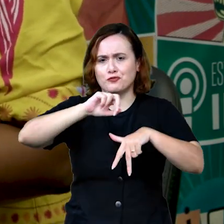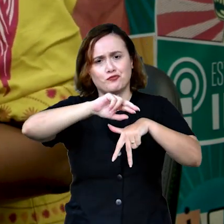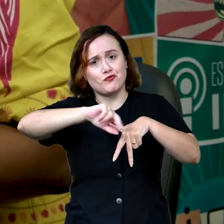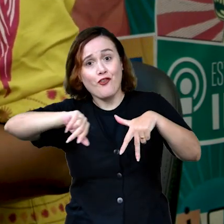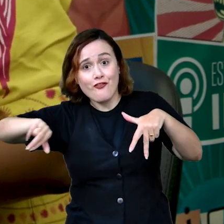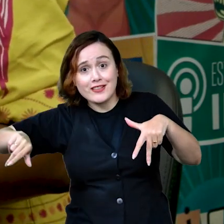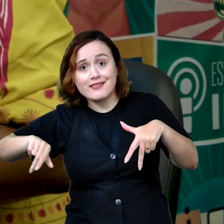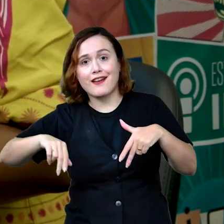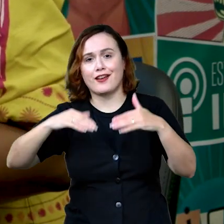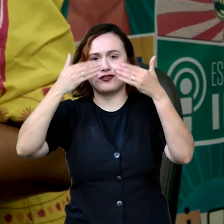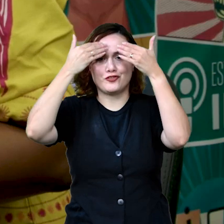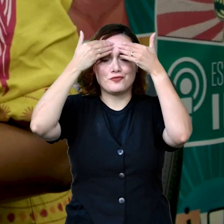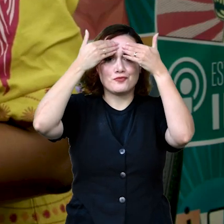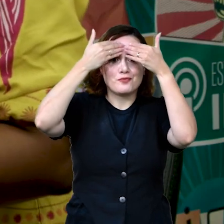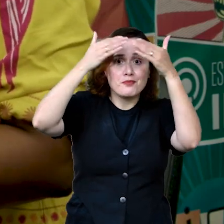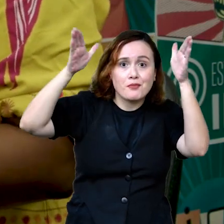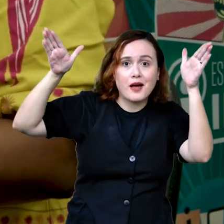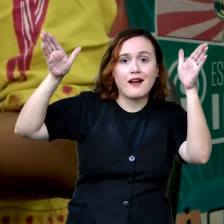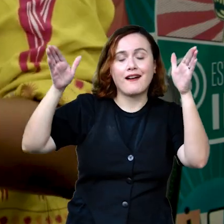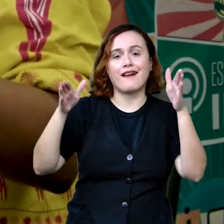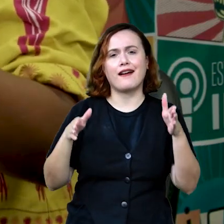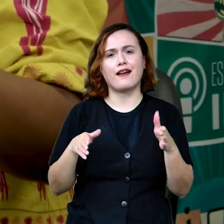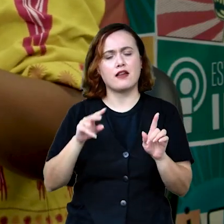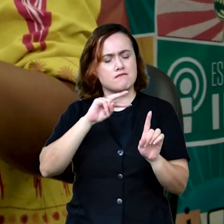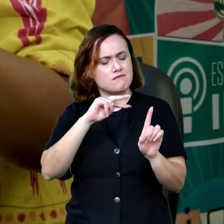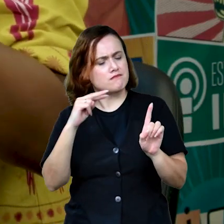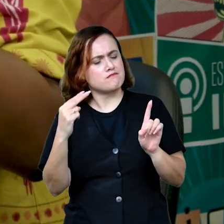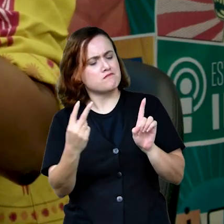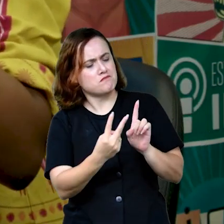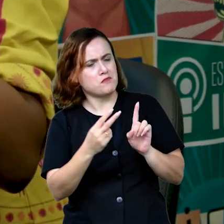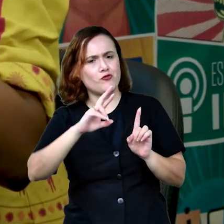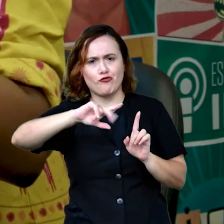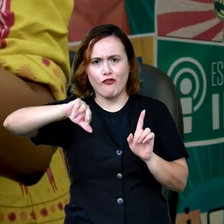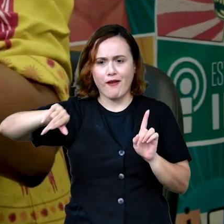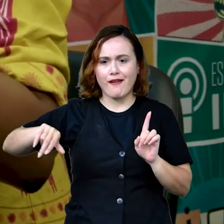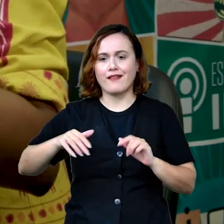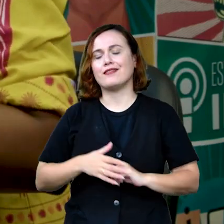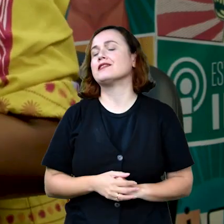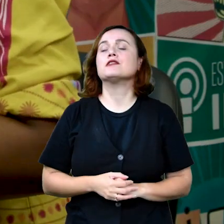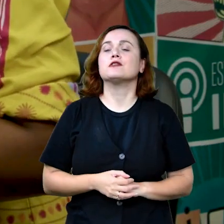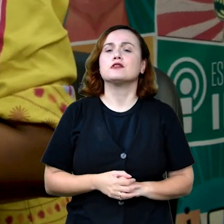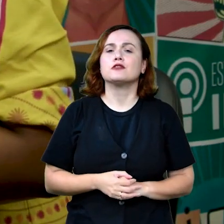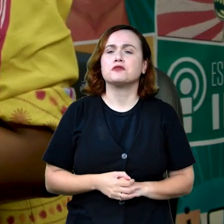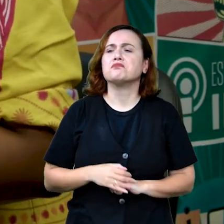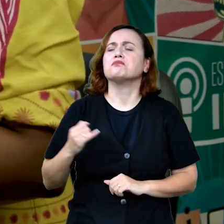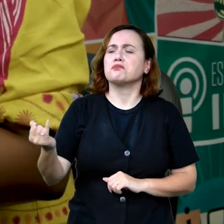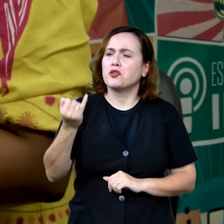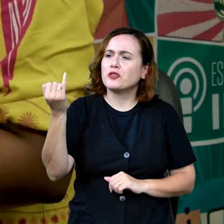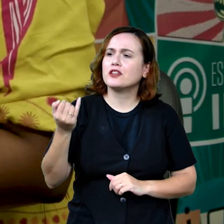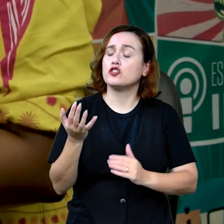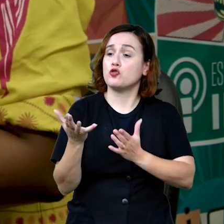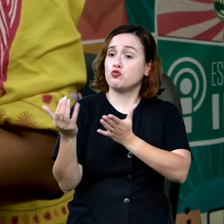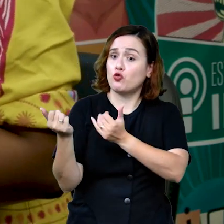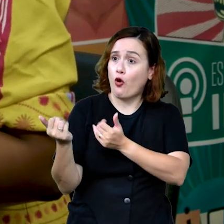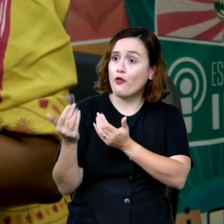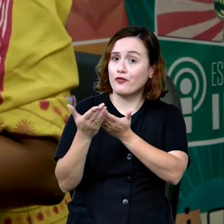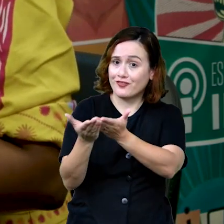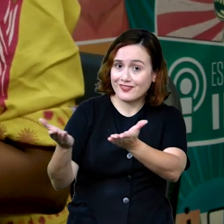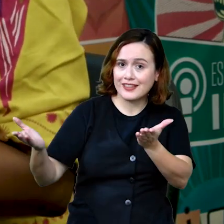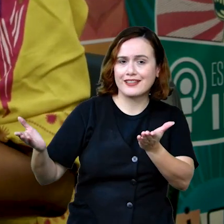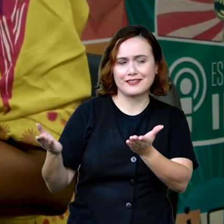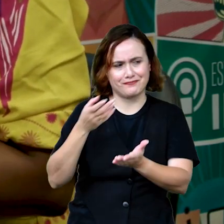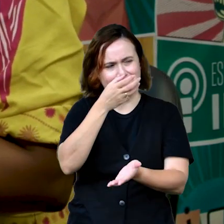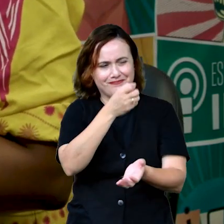sobre diversidade, abrir cabeça, entender, observar outros pontos de vista. Ou seja, eu acho que a